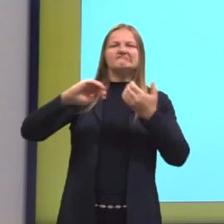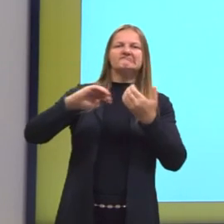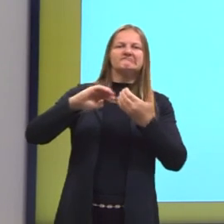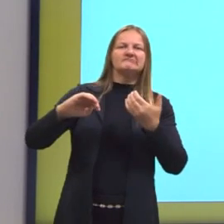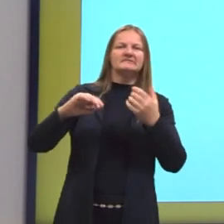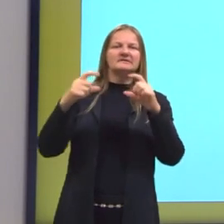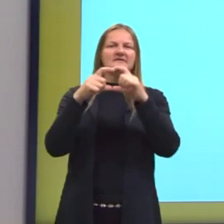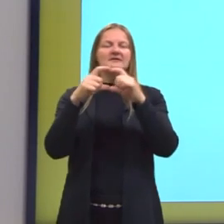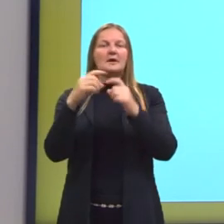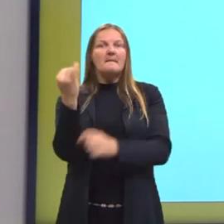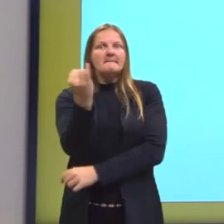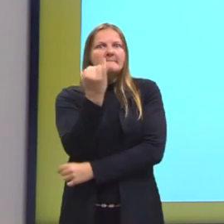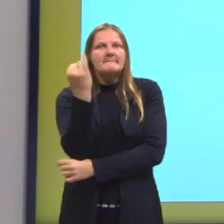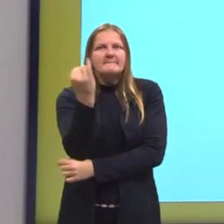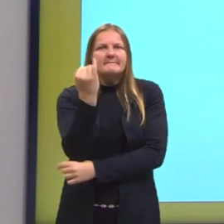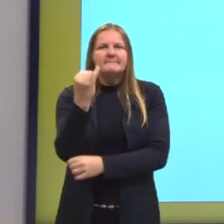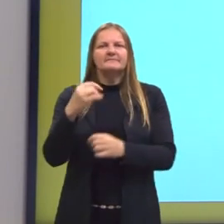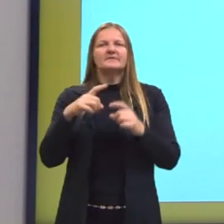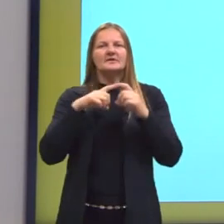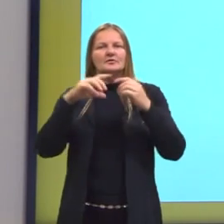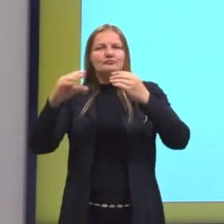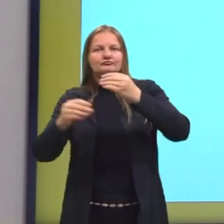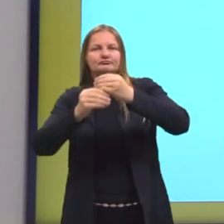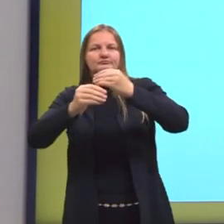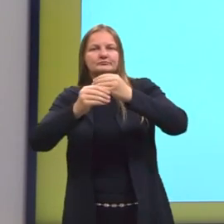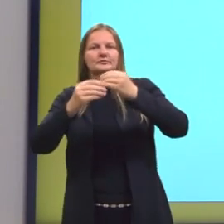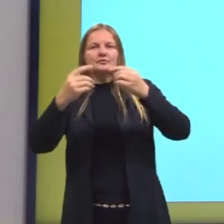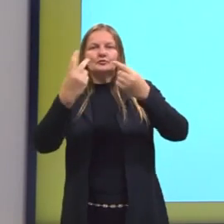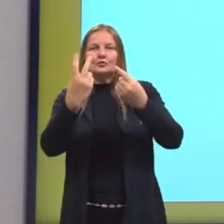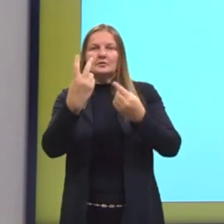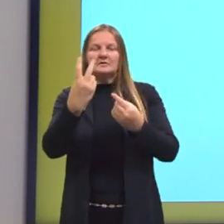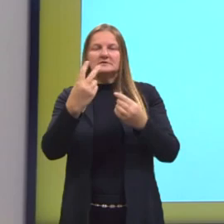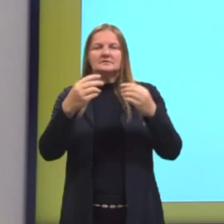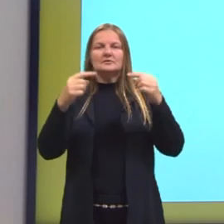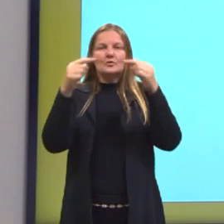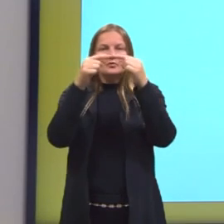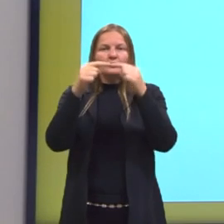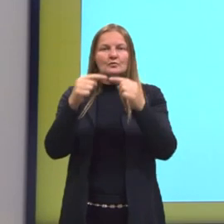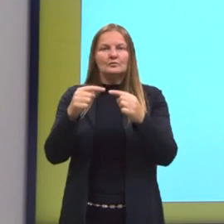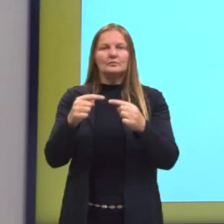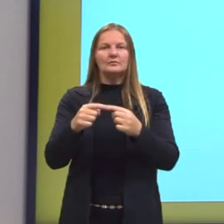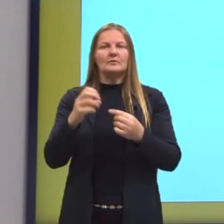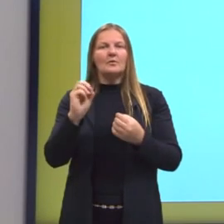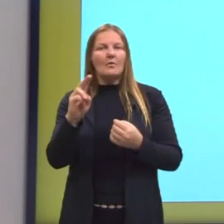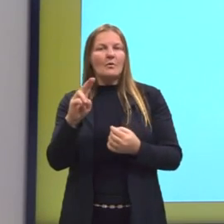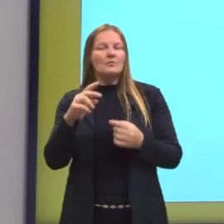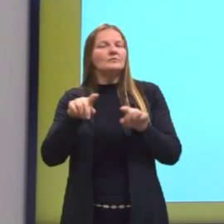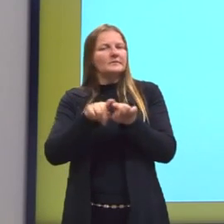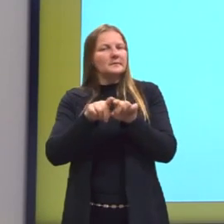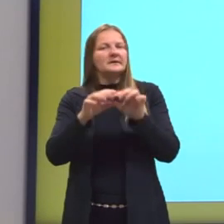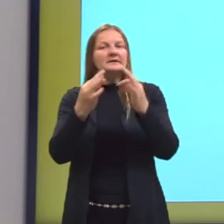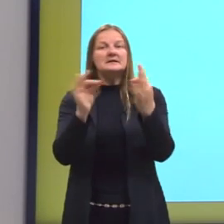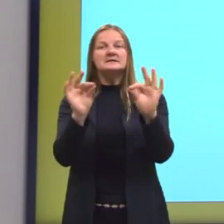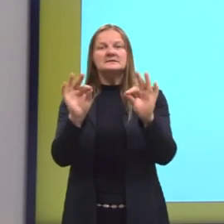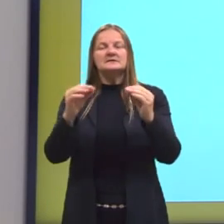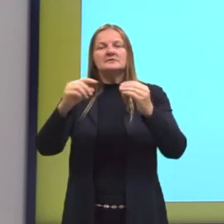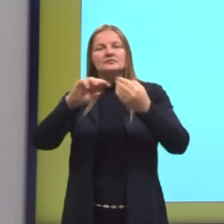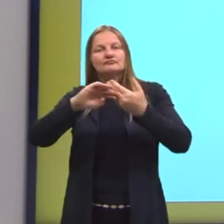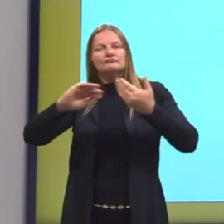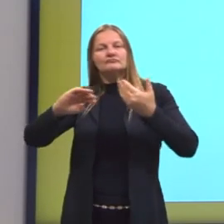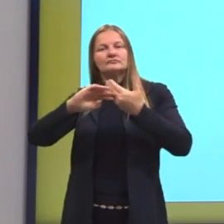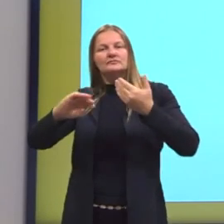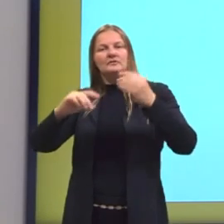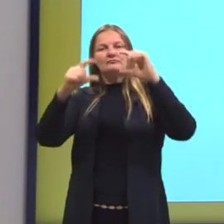orações principais de subordinadas duas orações coordenadas ou simplesmente se isolam